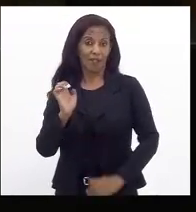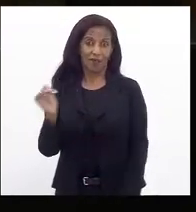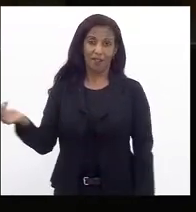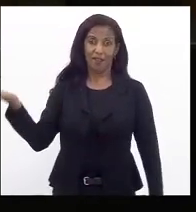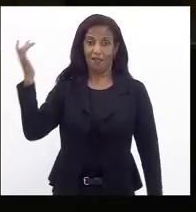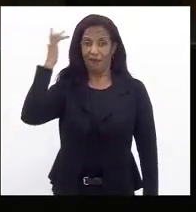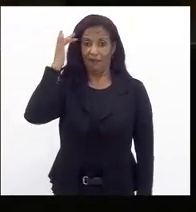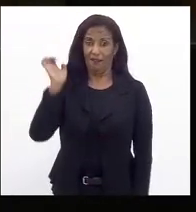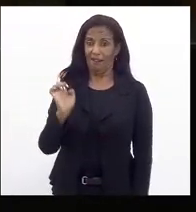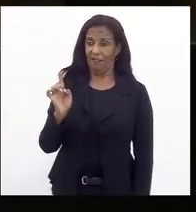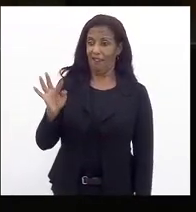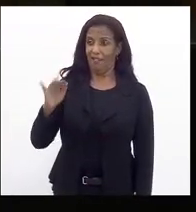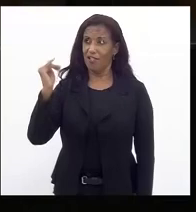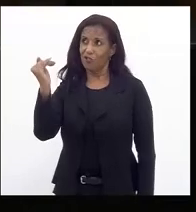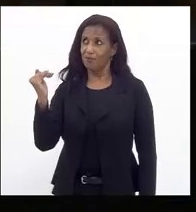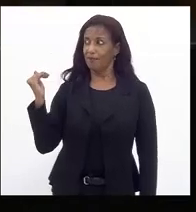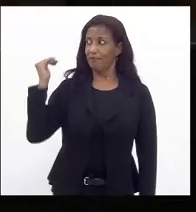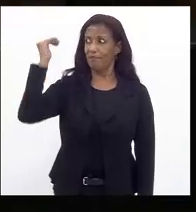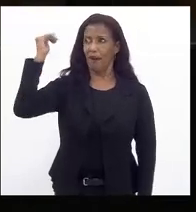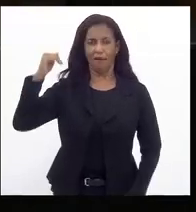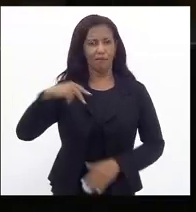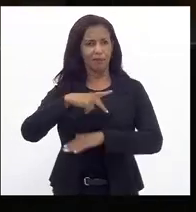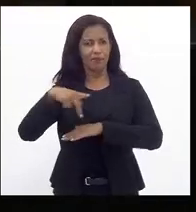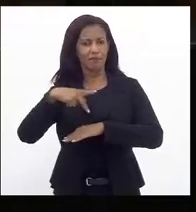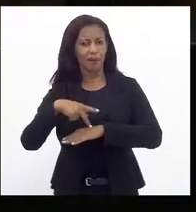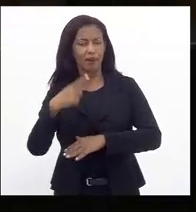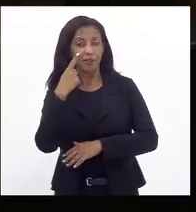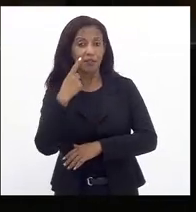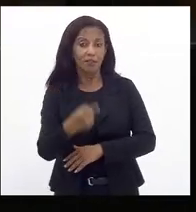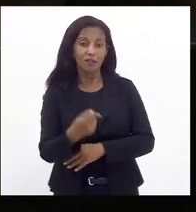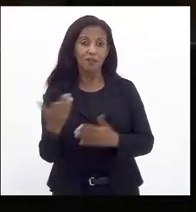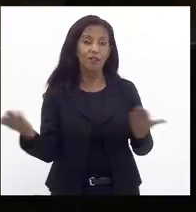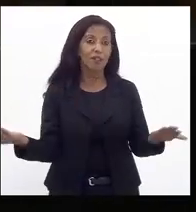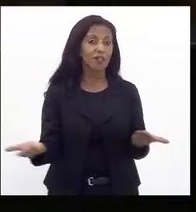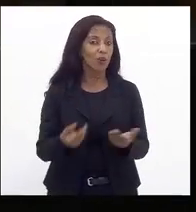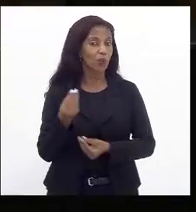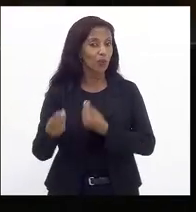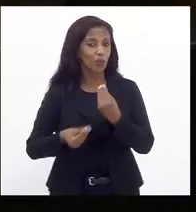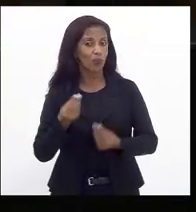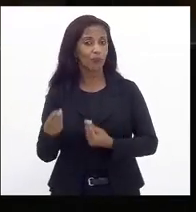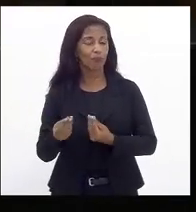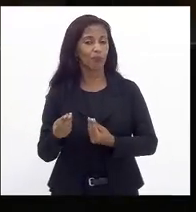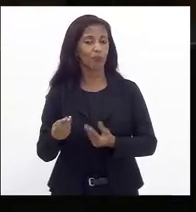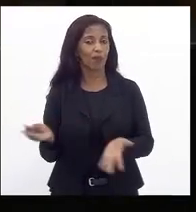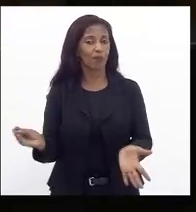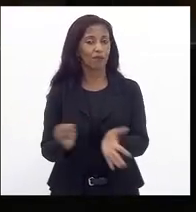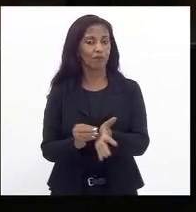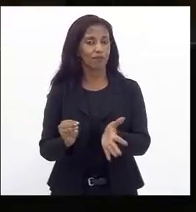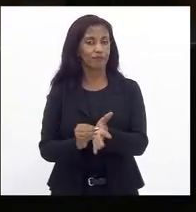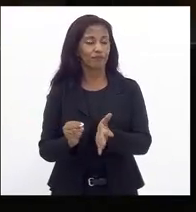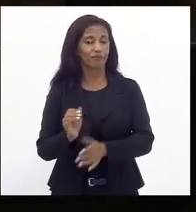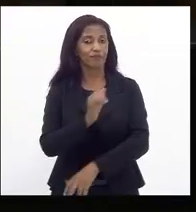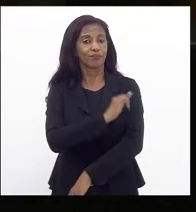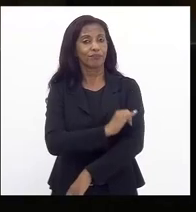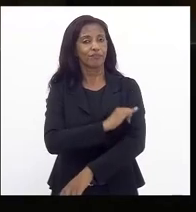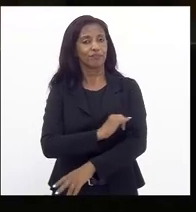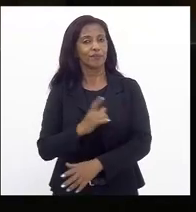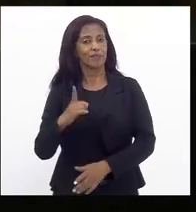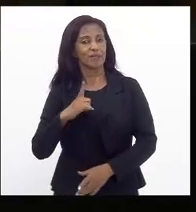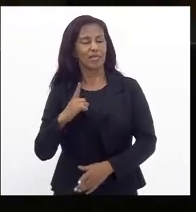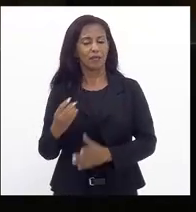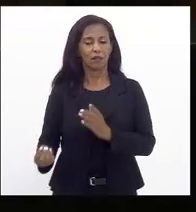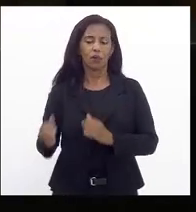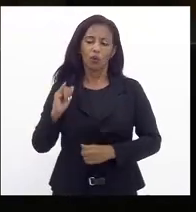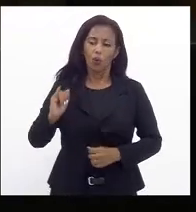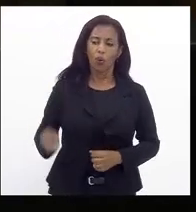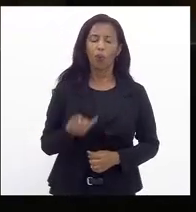financeira desse país então que a gente tá vendo aqui é a impossibilidade do Rio de Janeiro criar